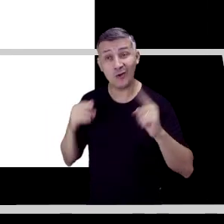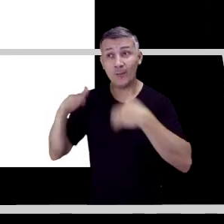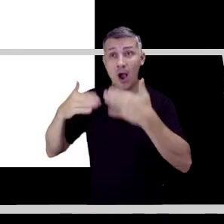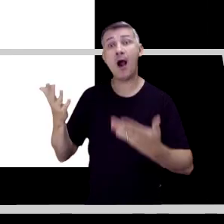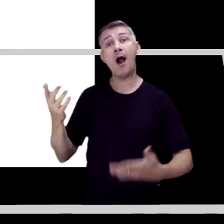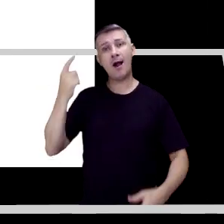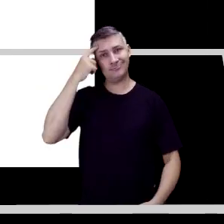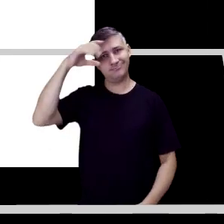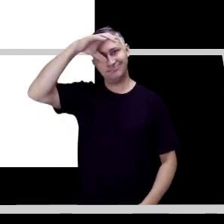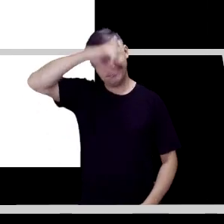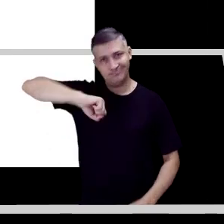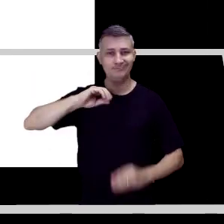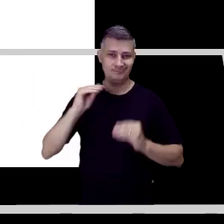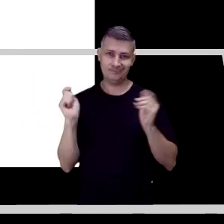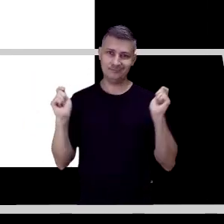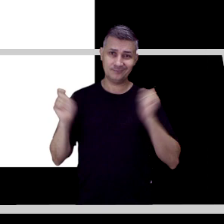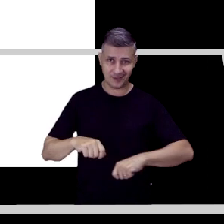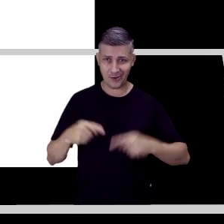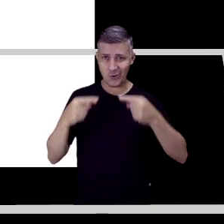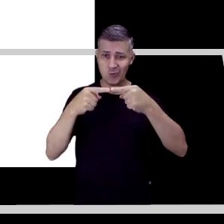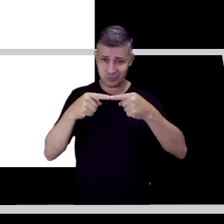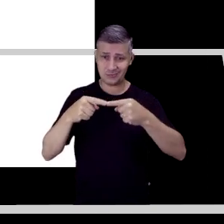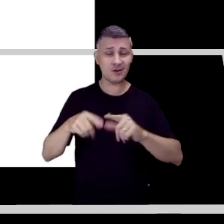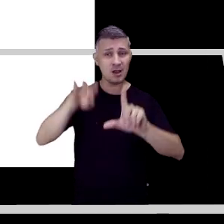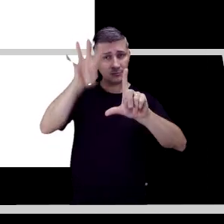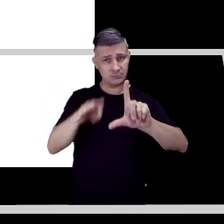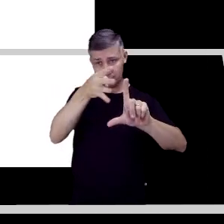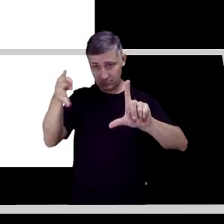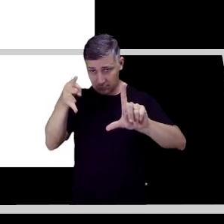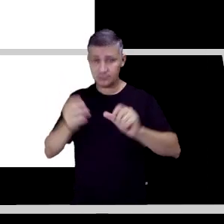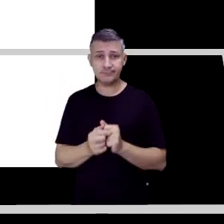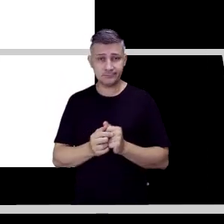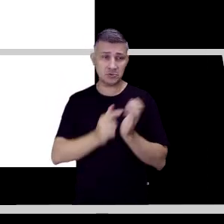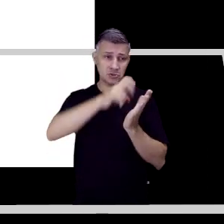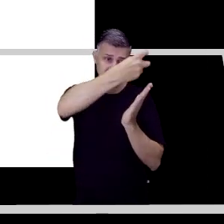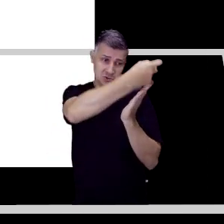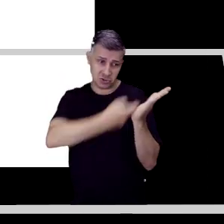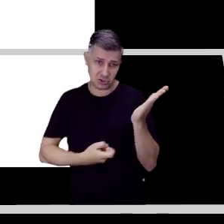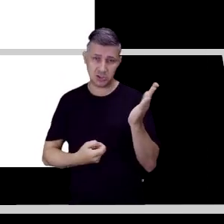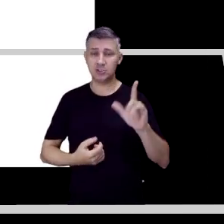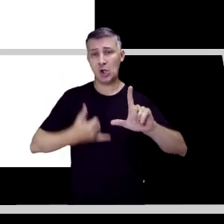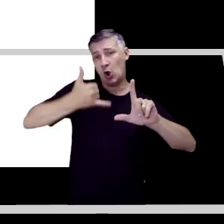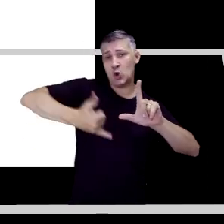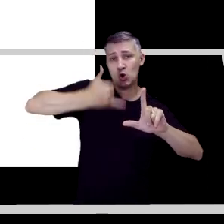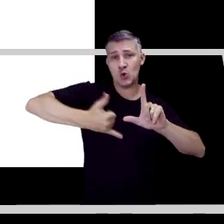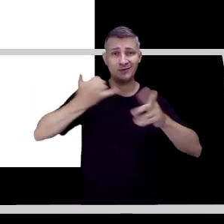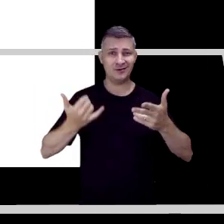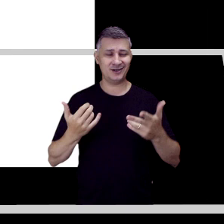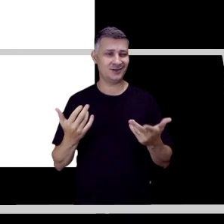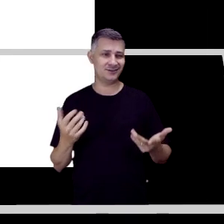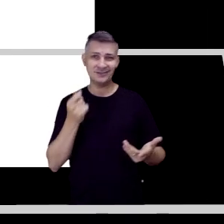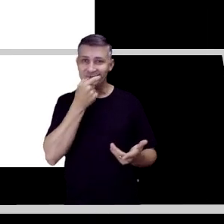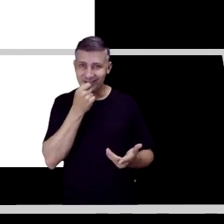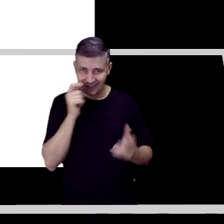projeto, né? E colocar isso de uma forma tanto gráfica quanto textual, que fosse assim lúdica,